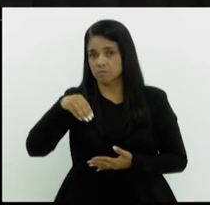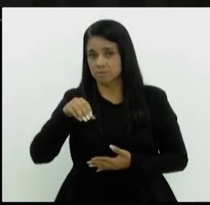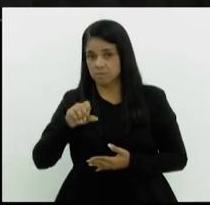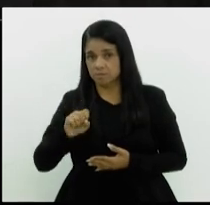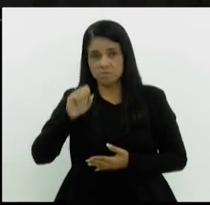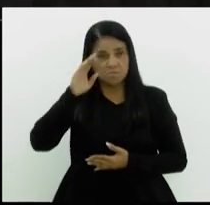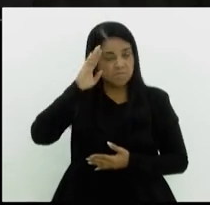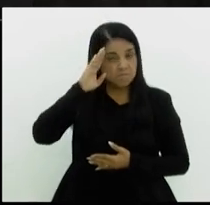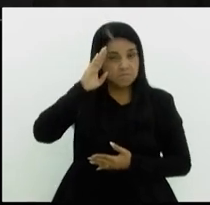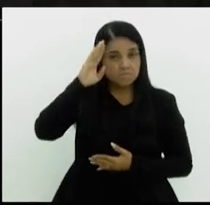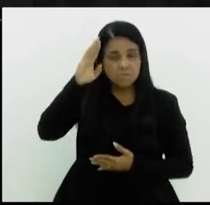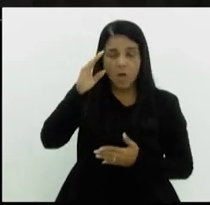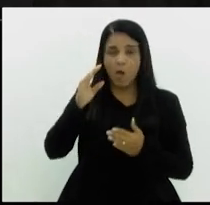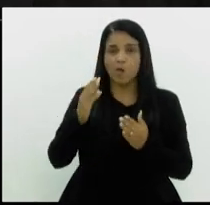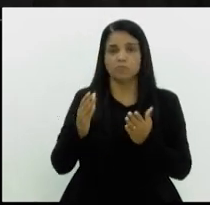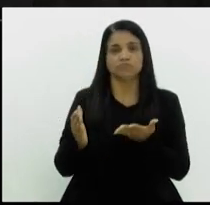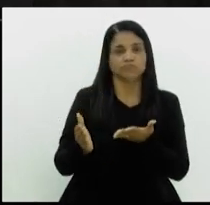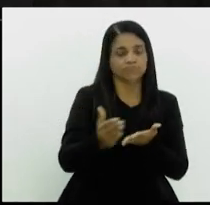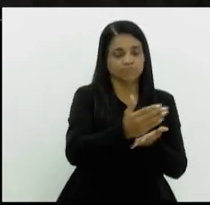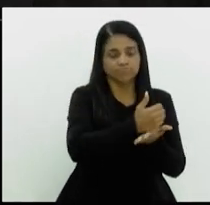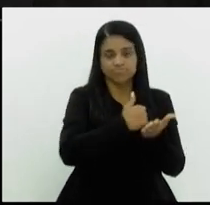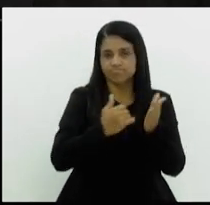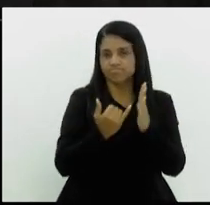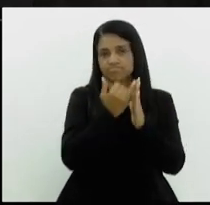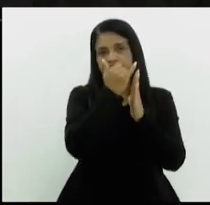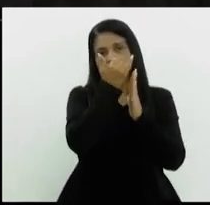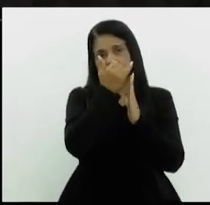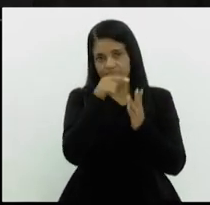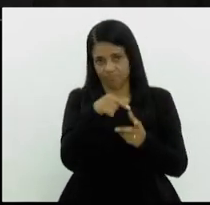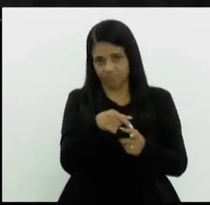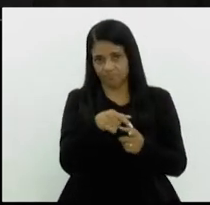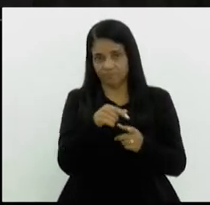principal tributo estadual, em